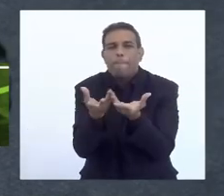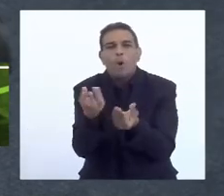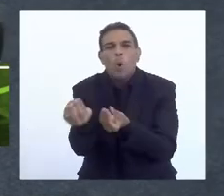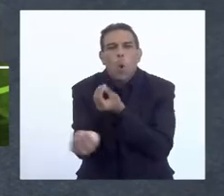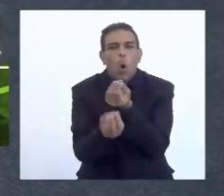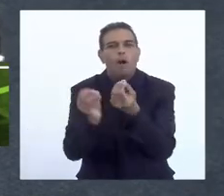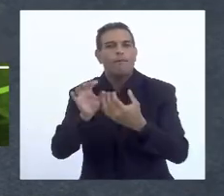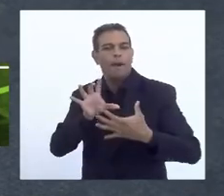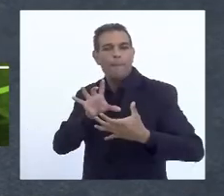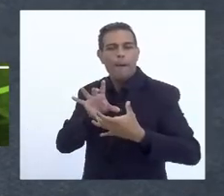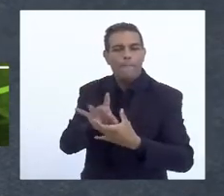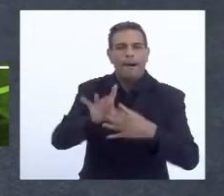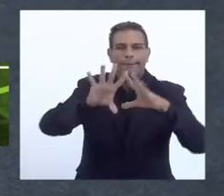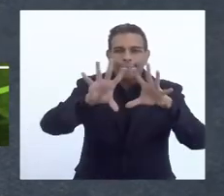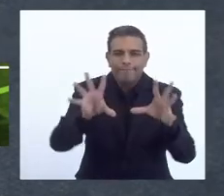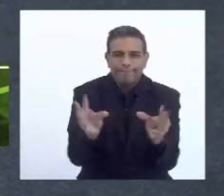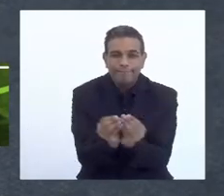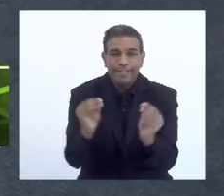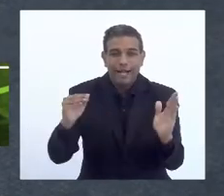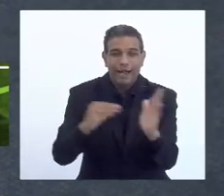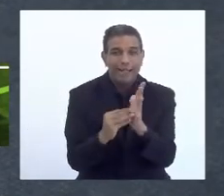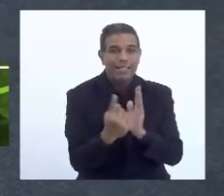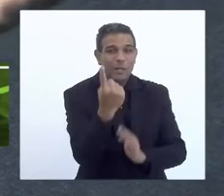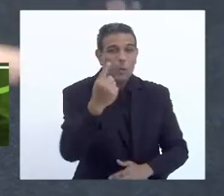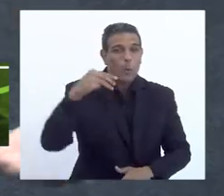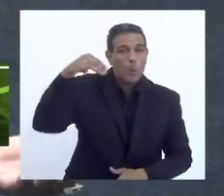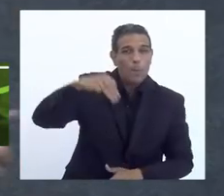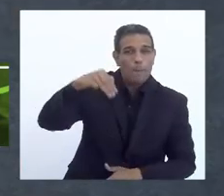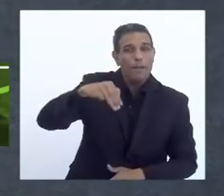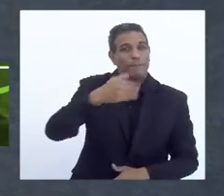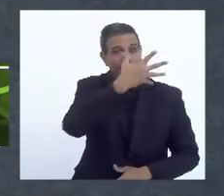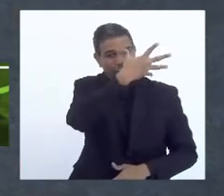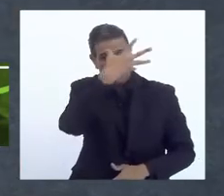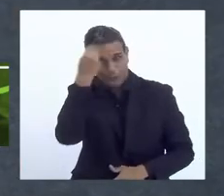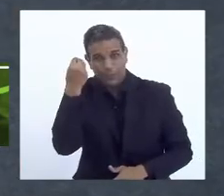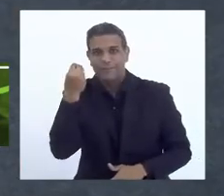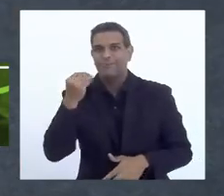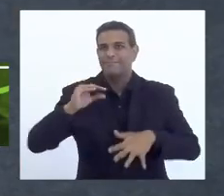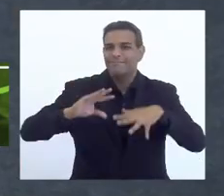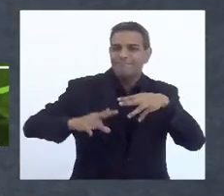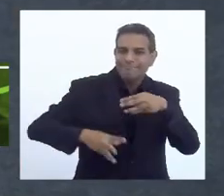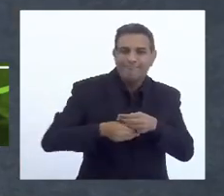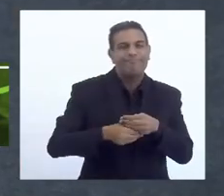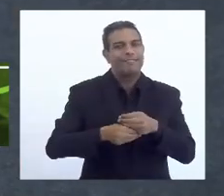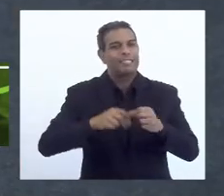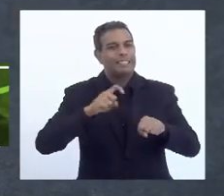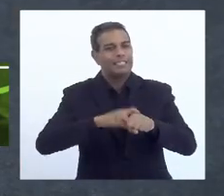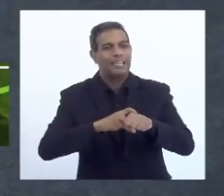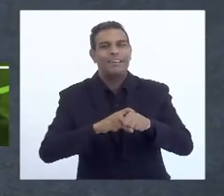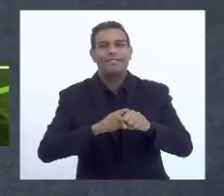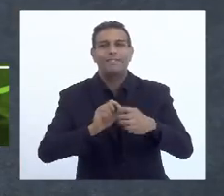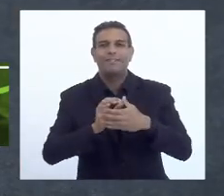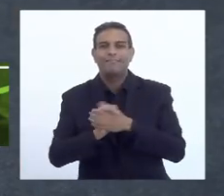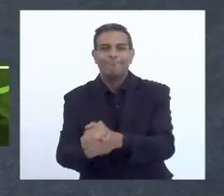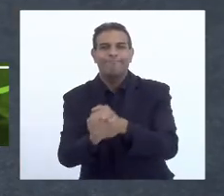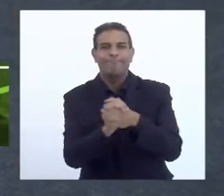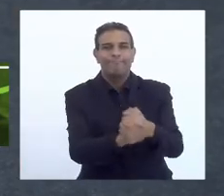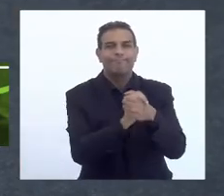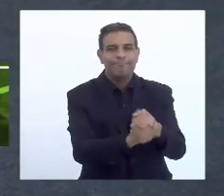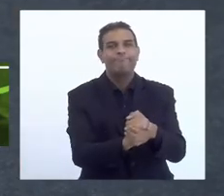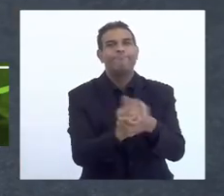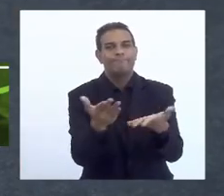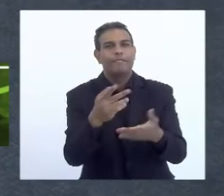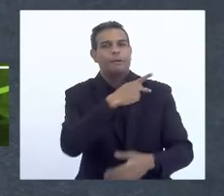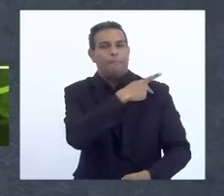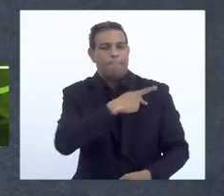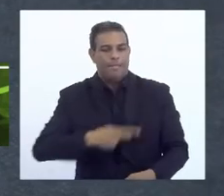promover uma breve fala em 1 minuto e meio, e eu não posso, dentro desse espaço de tempo, deixar de cumprimentar a querida